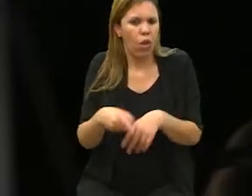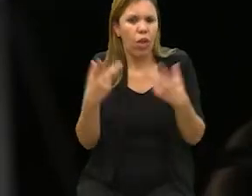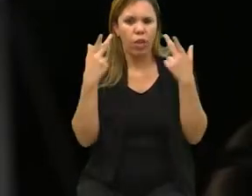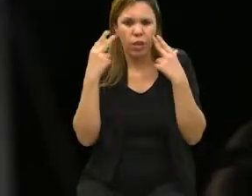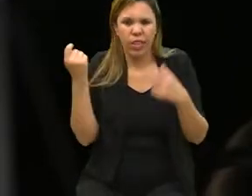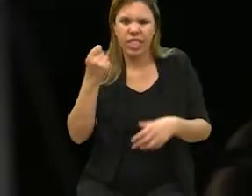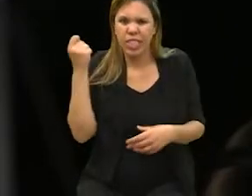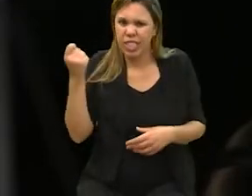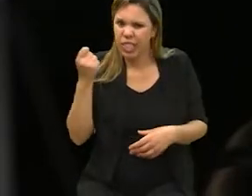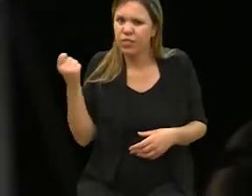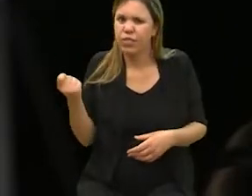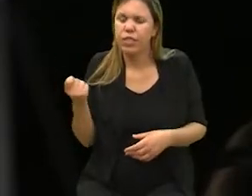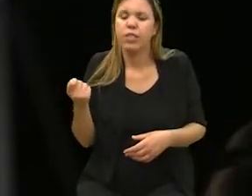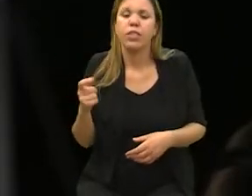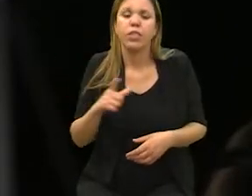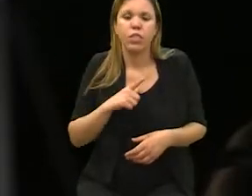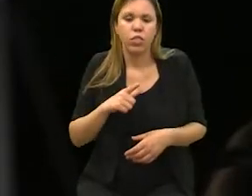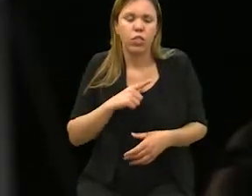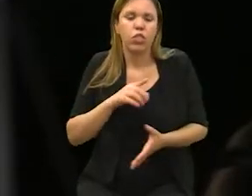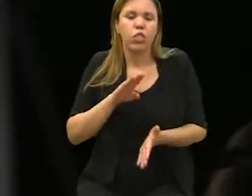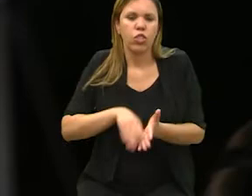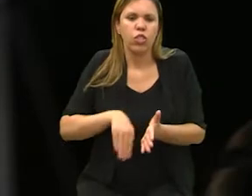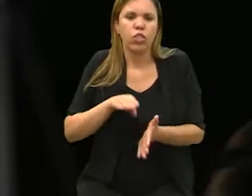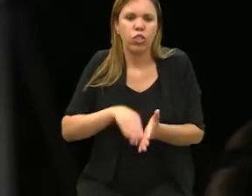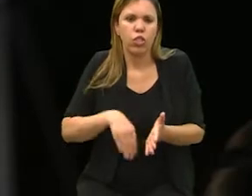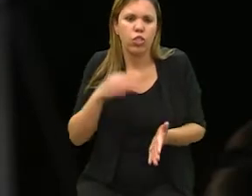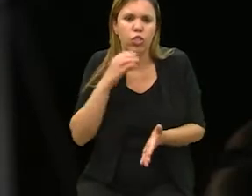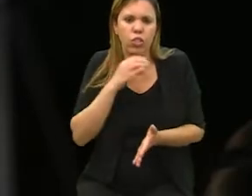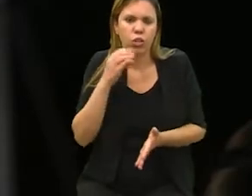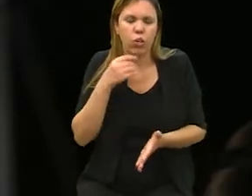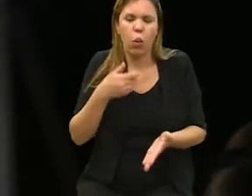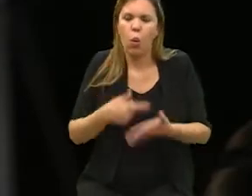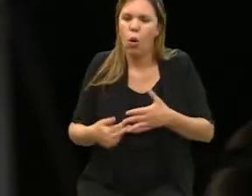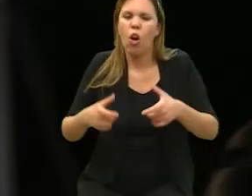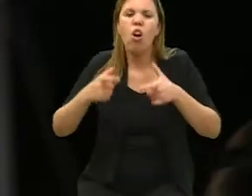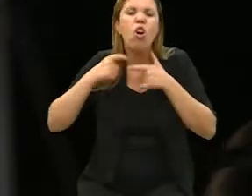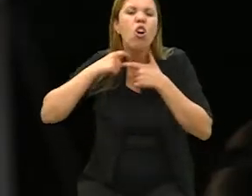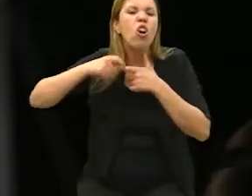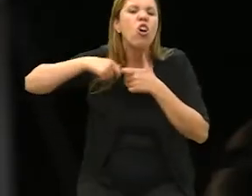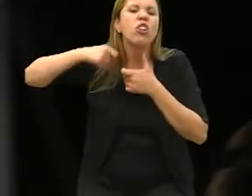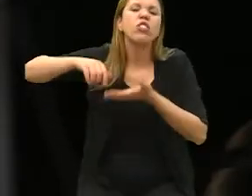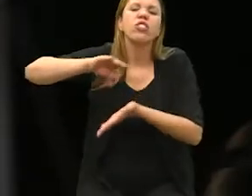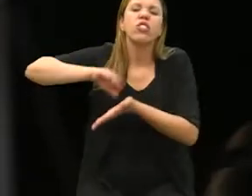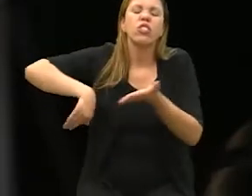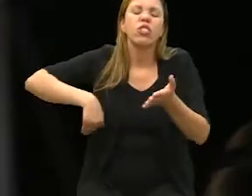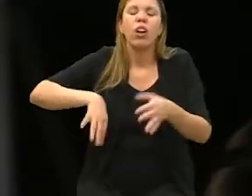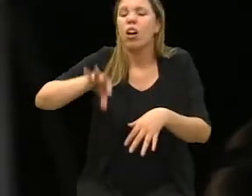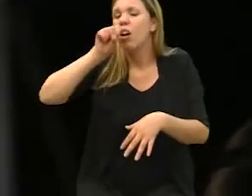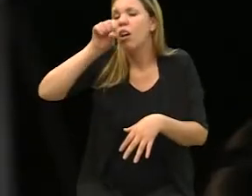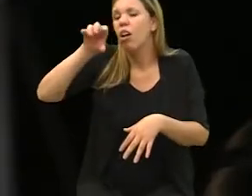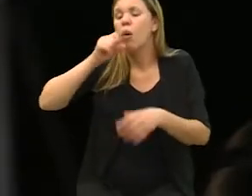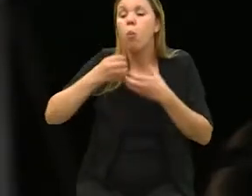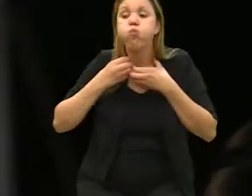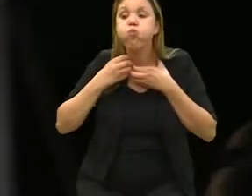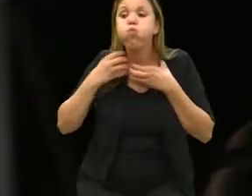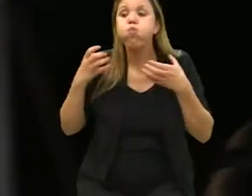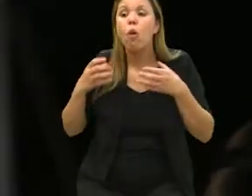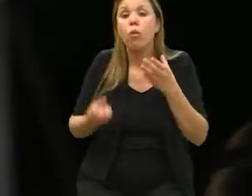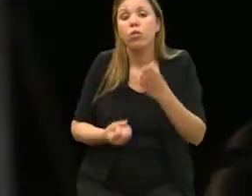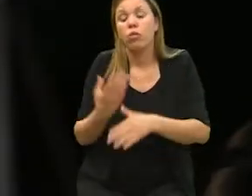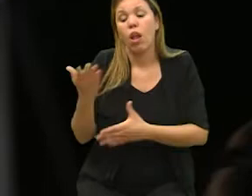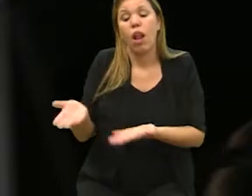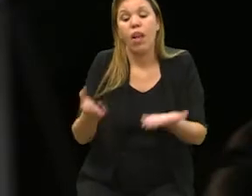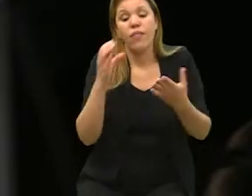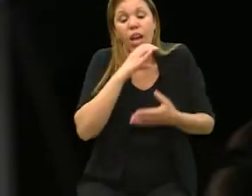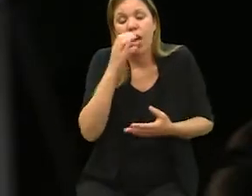normalmente é muito grave, eu tenho que remover imediatamente qualquer coleira que eu tenha no pescoço por causa da respiração, porque vai ter inchaço. Eu